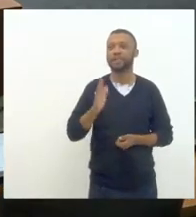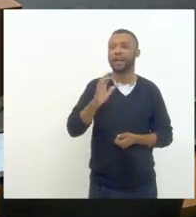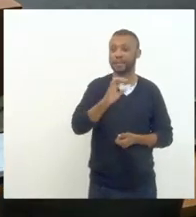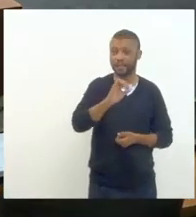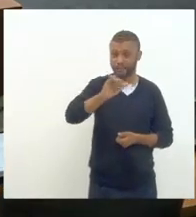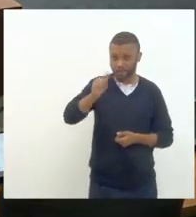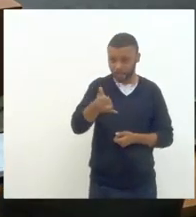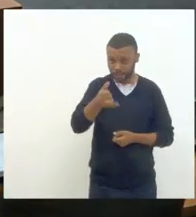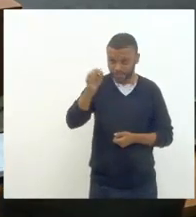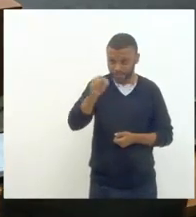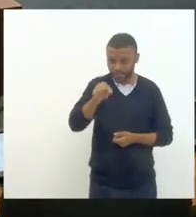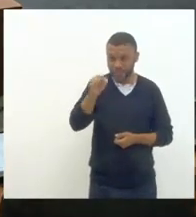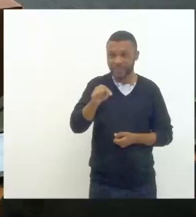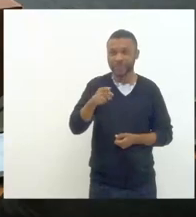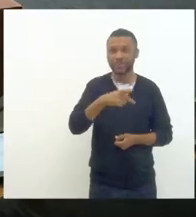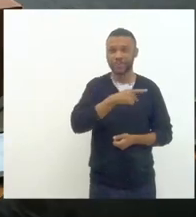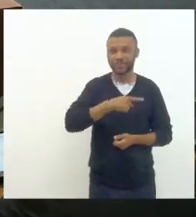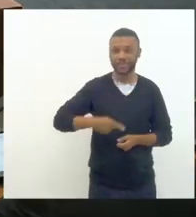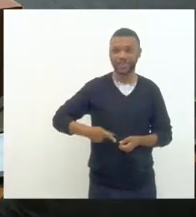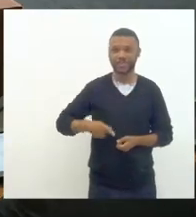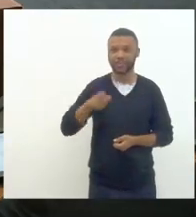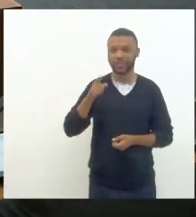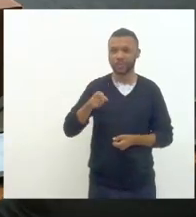CCJ, senhor presidente,